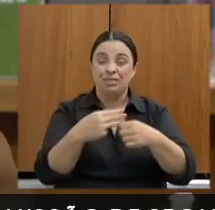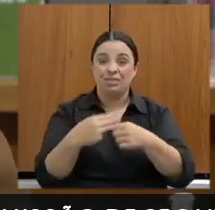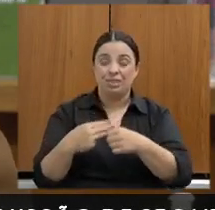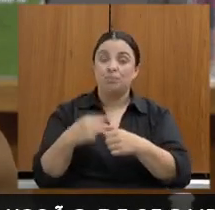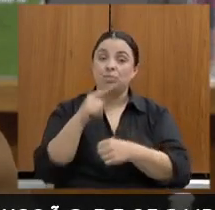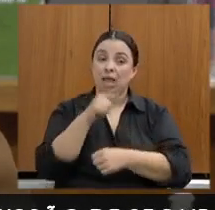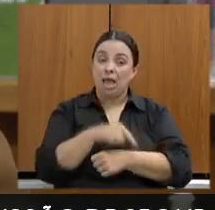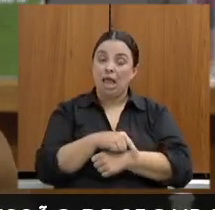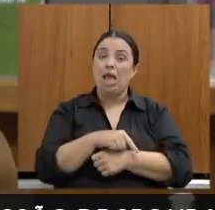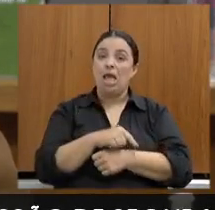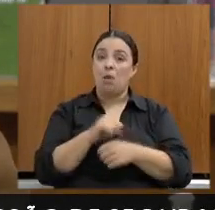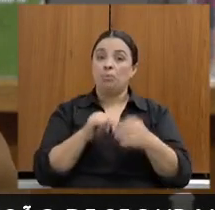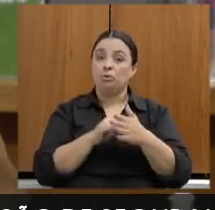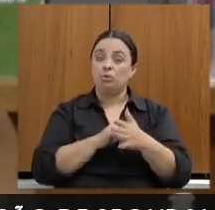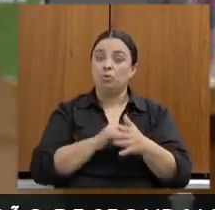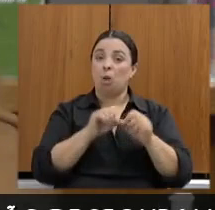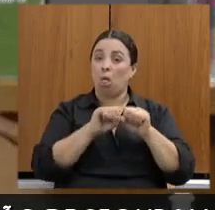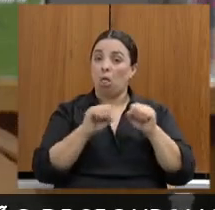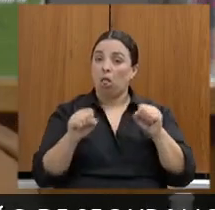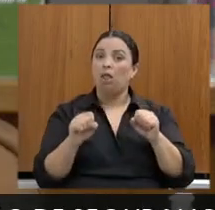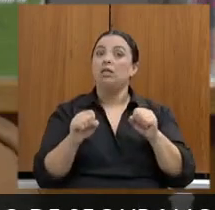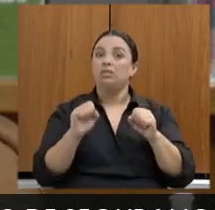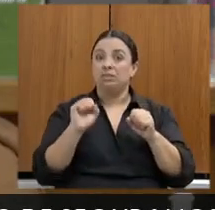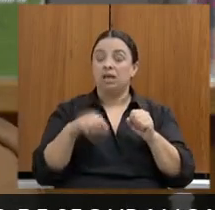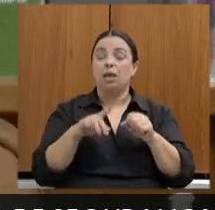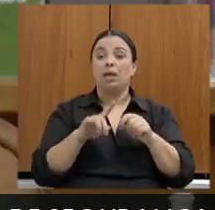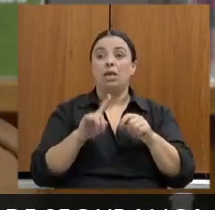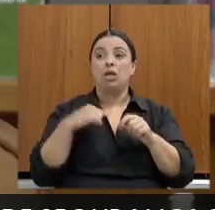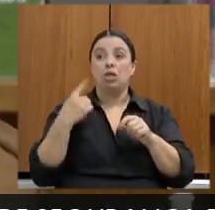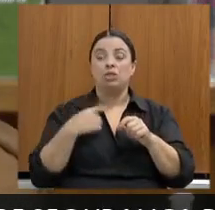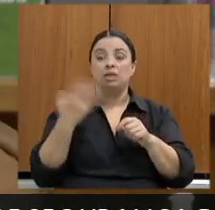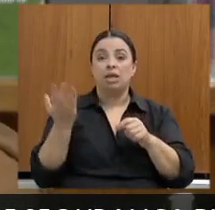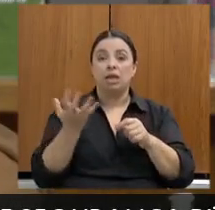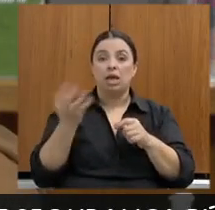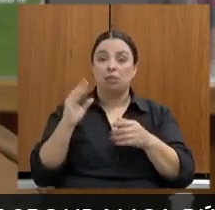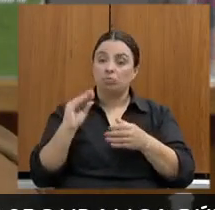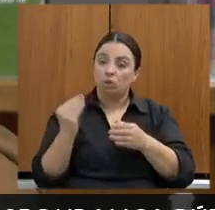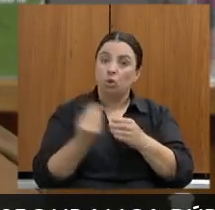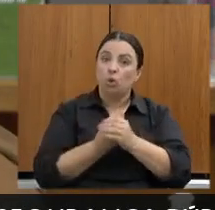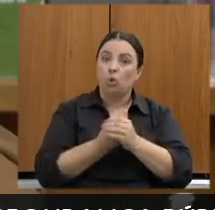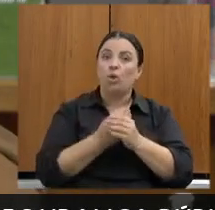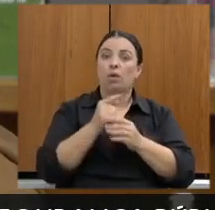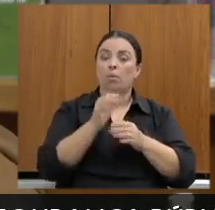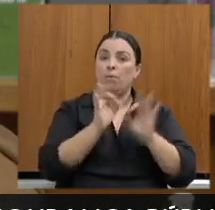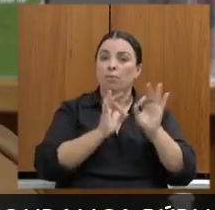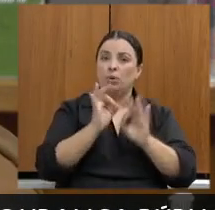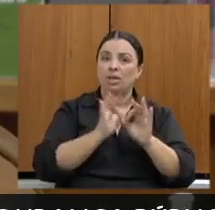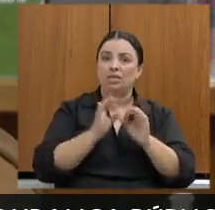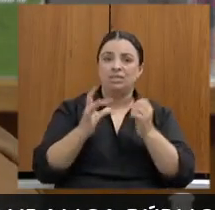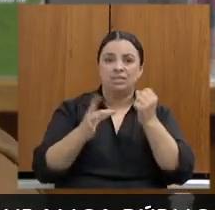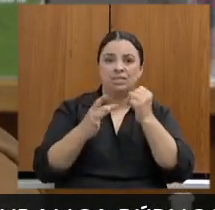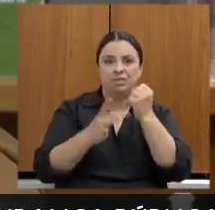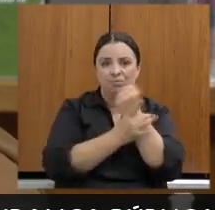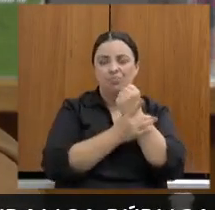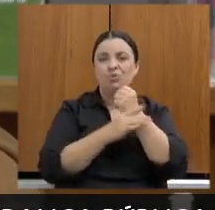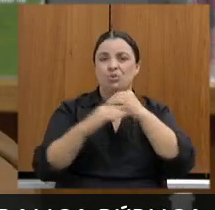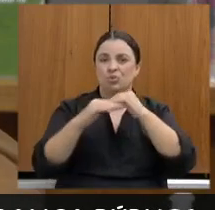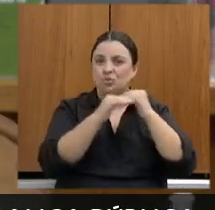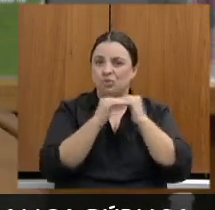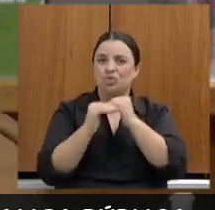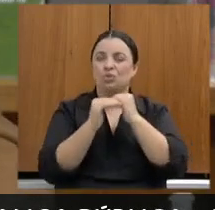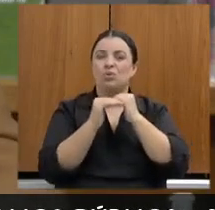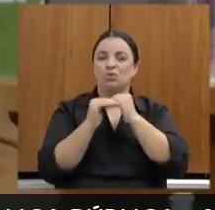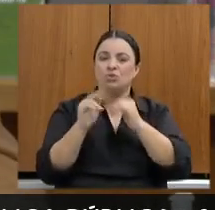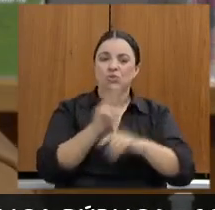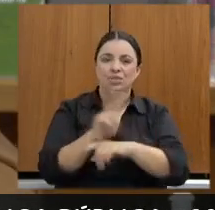nós estamos preocupados em inserir nos nosso projeto aí a nossa uma polícia sustentável uma polícia moderna há uma polícia